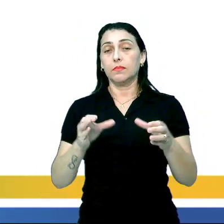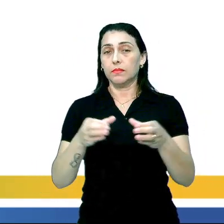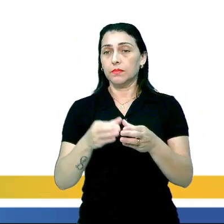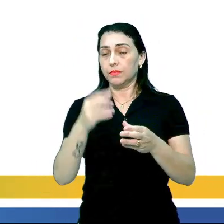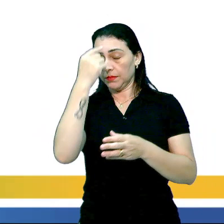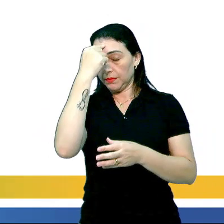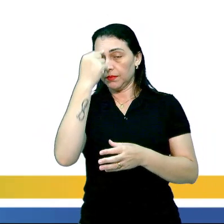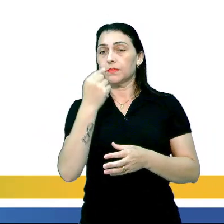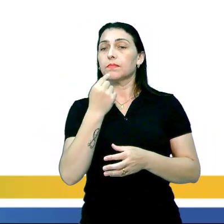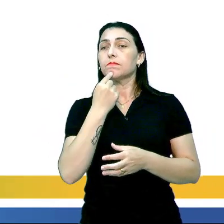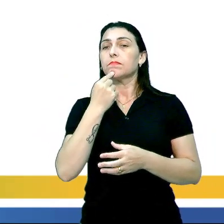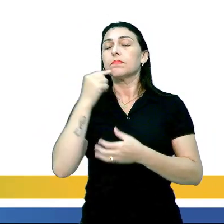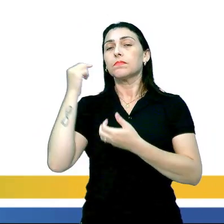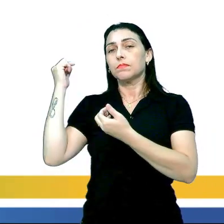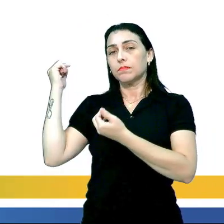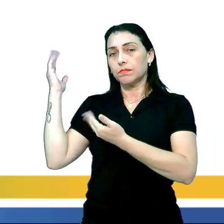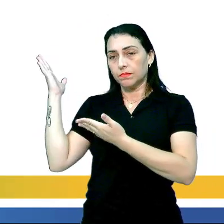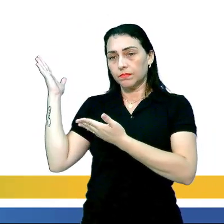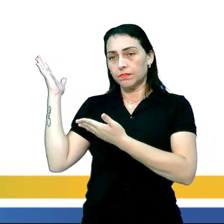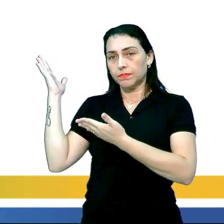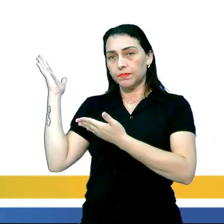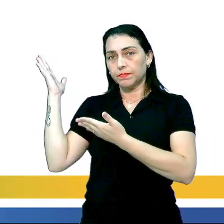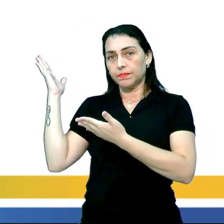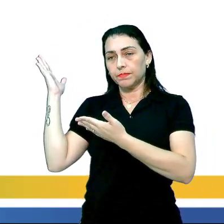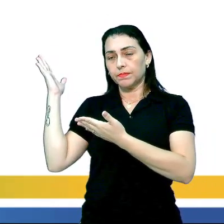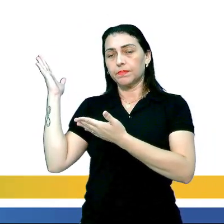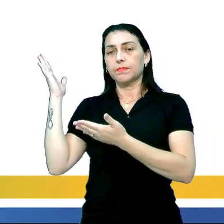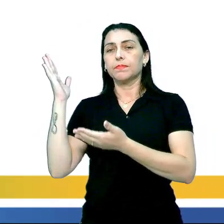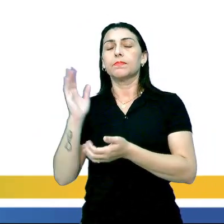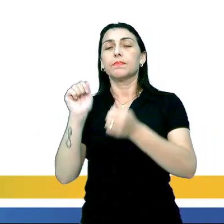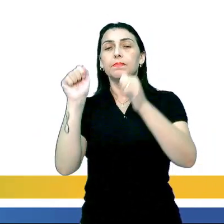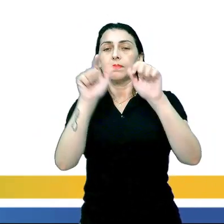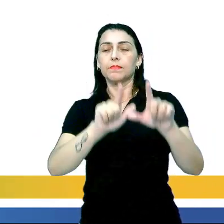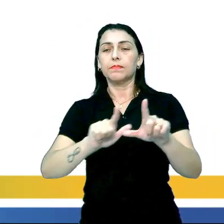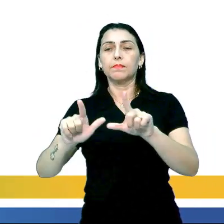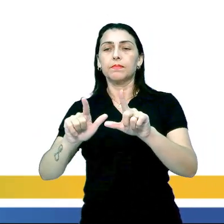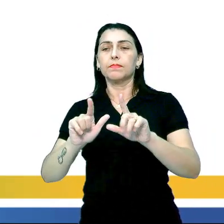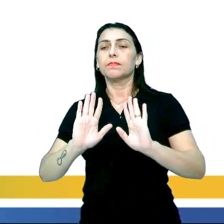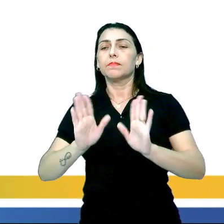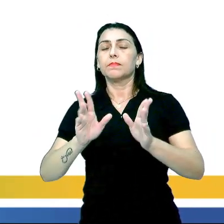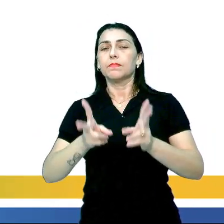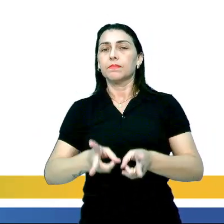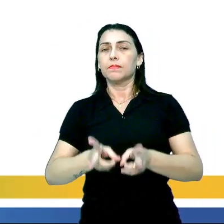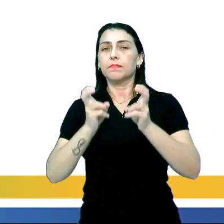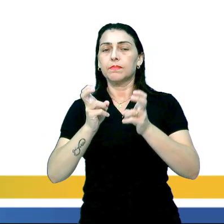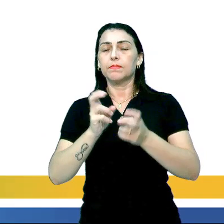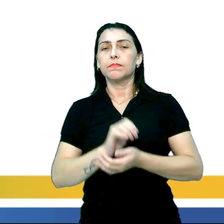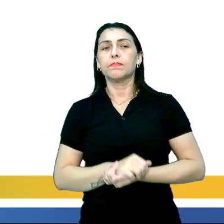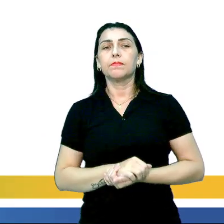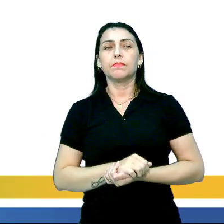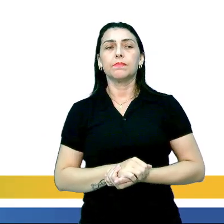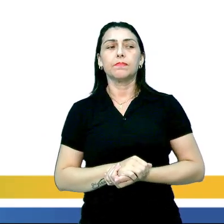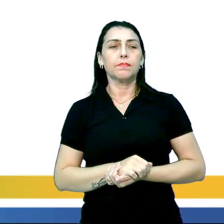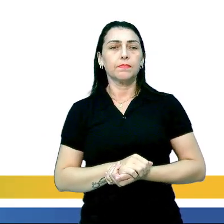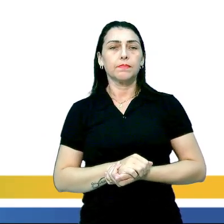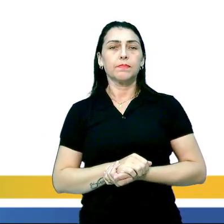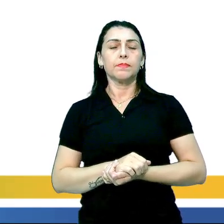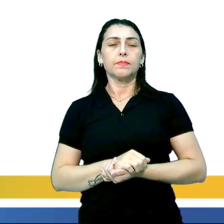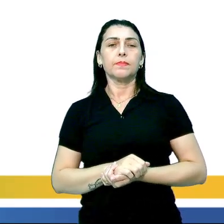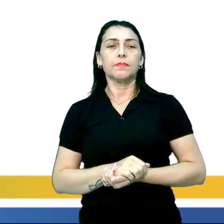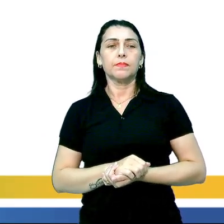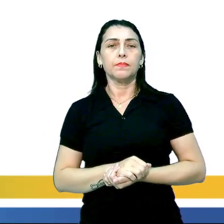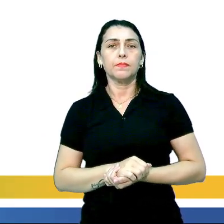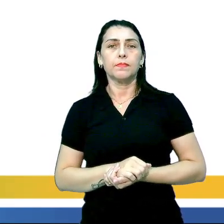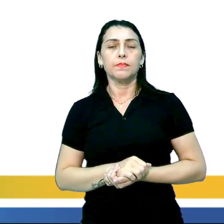de imagens que estão distribuídas aí ao longo do slide, conforme vocês podem observar, tá, pessoal?